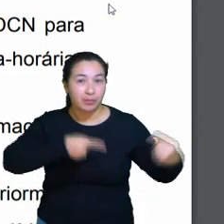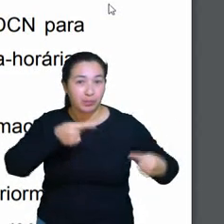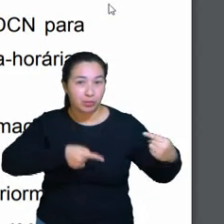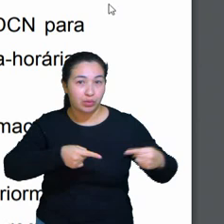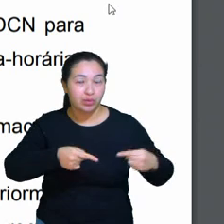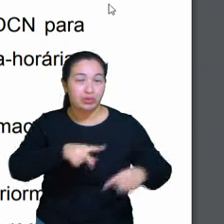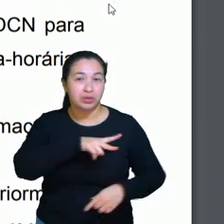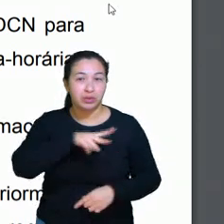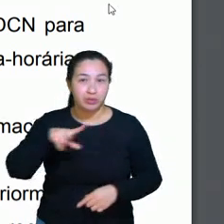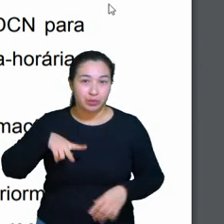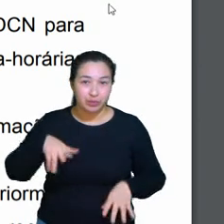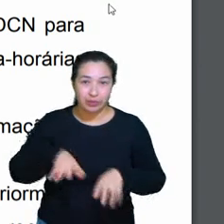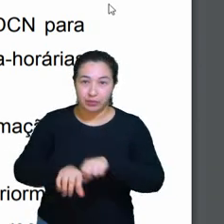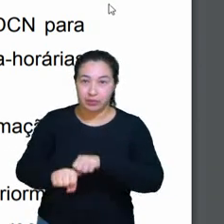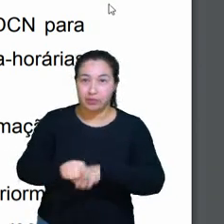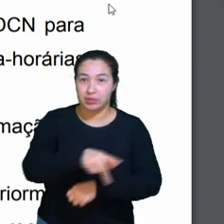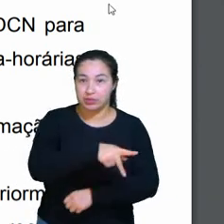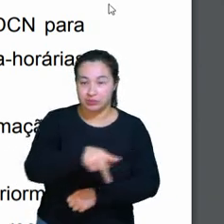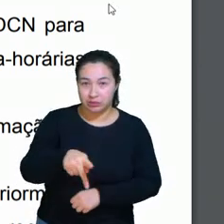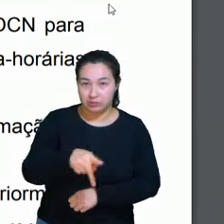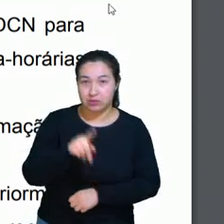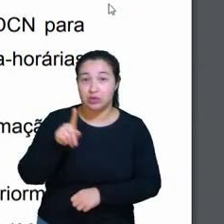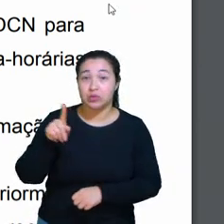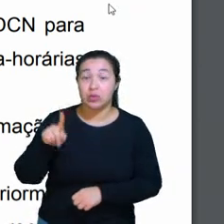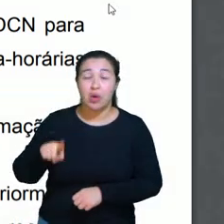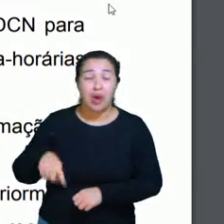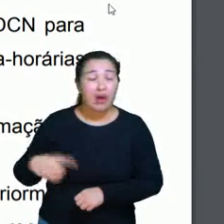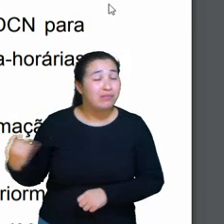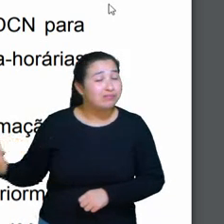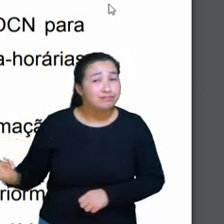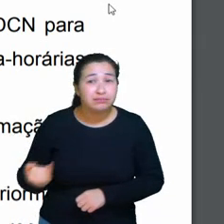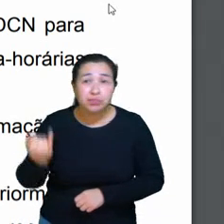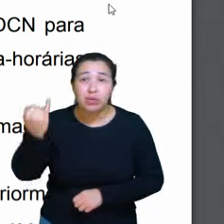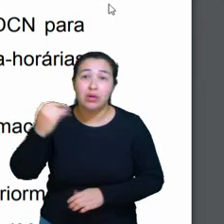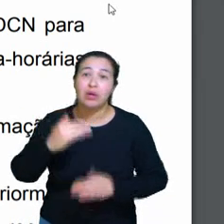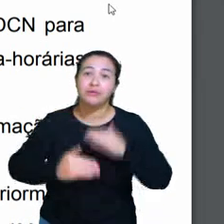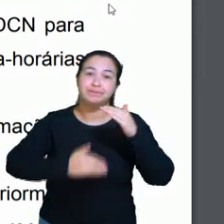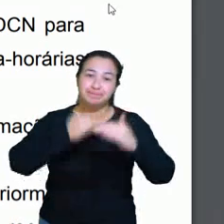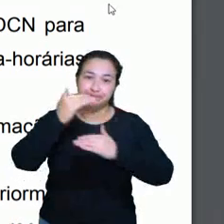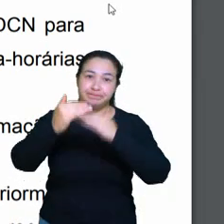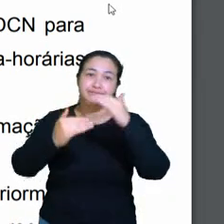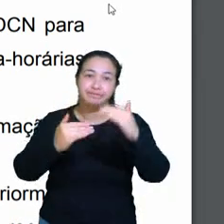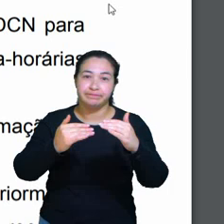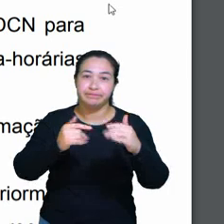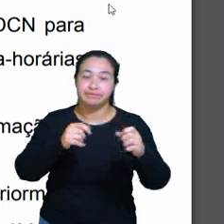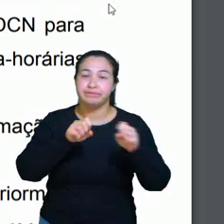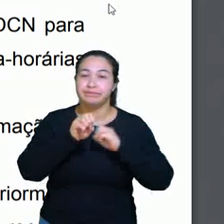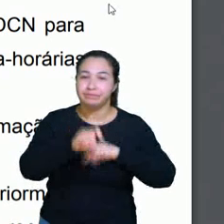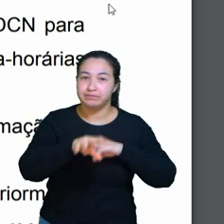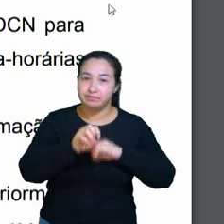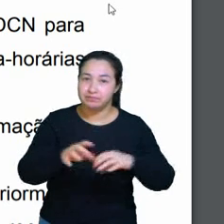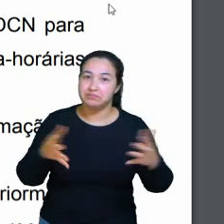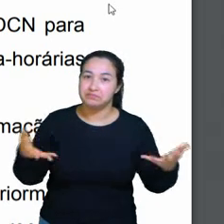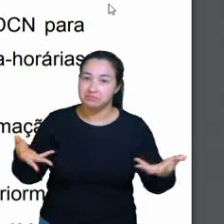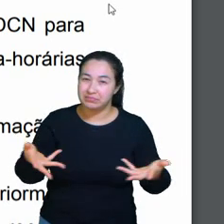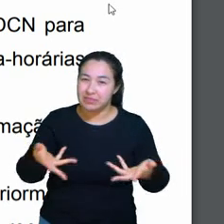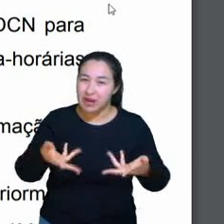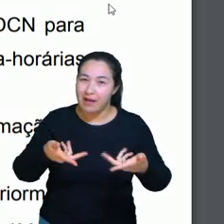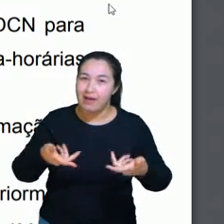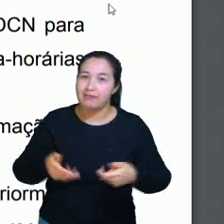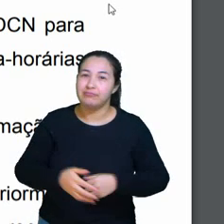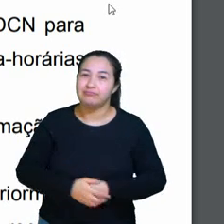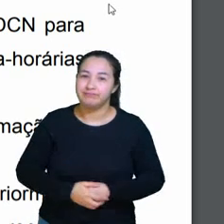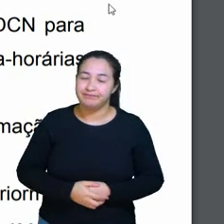docente é con ível para o desenvolvimento de uma educação de qualidade para